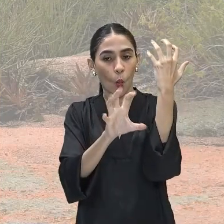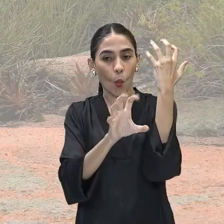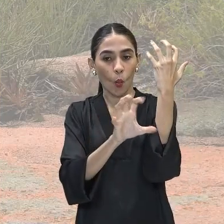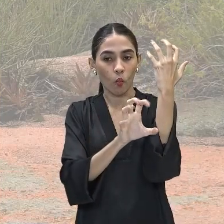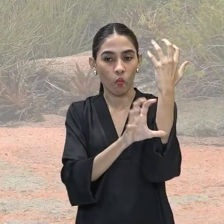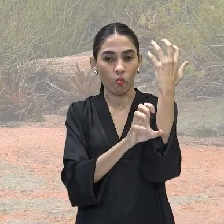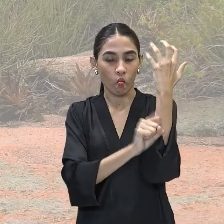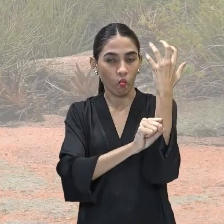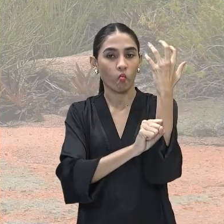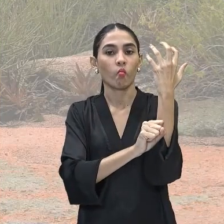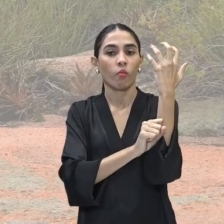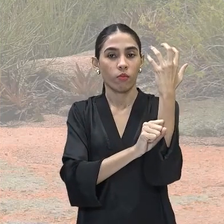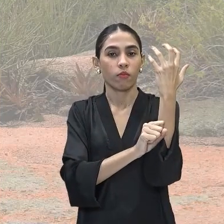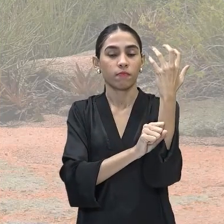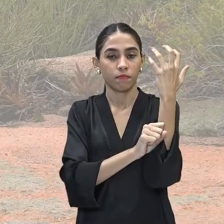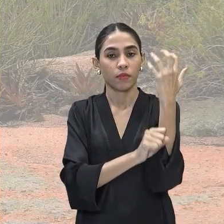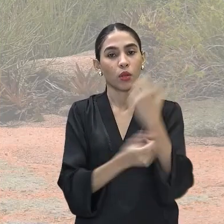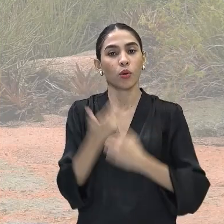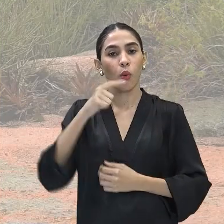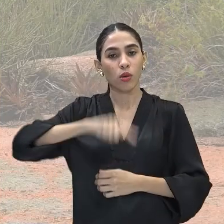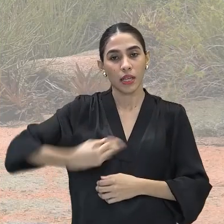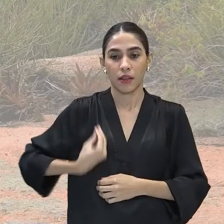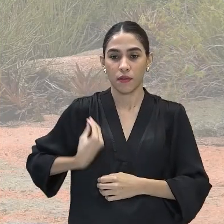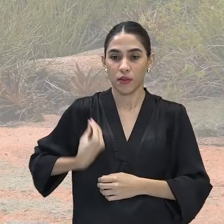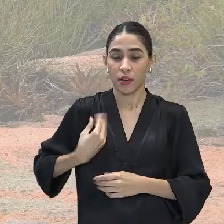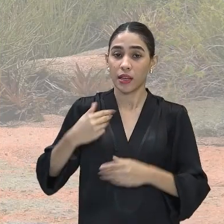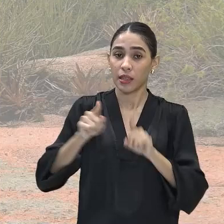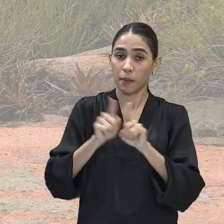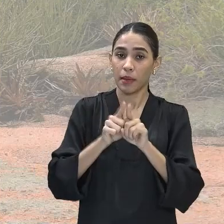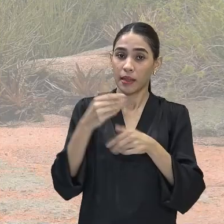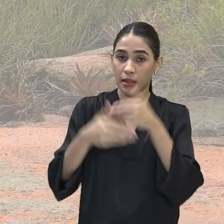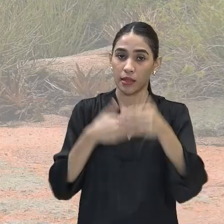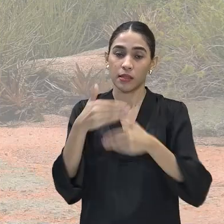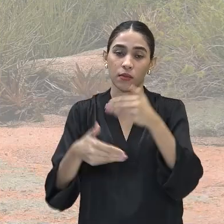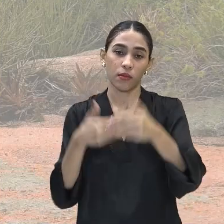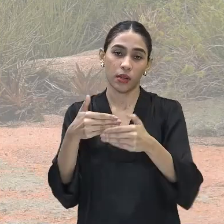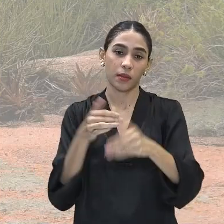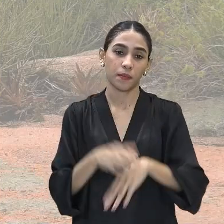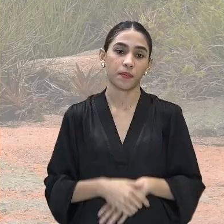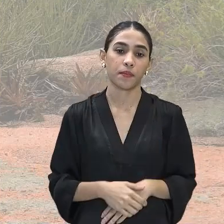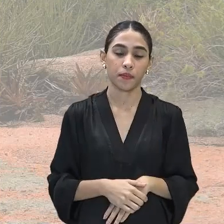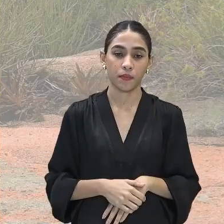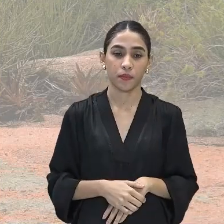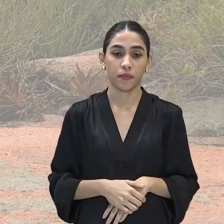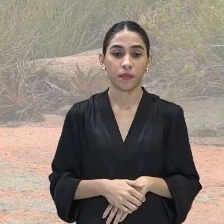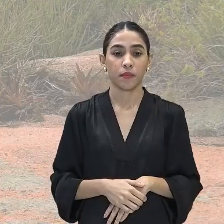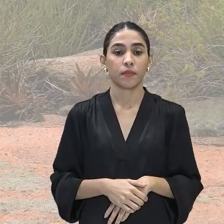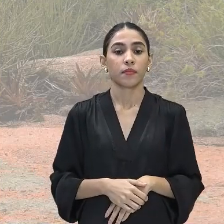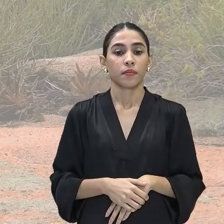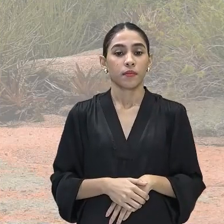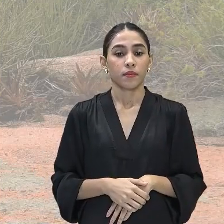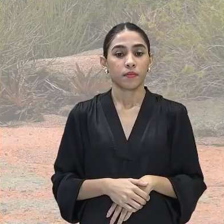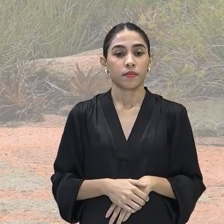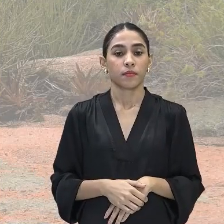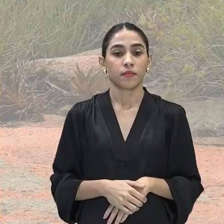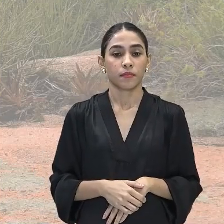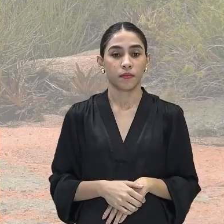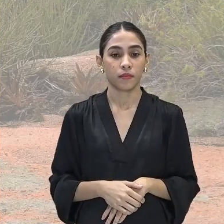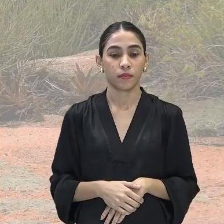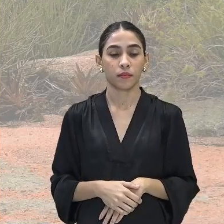em áreas secas e com pouca chuva. Além dessa vegetação característica, né, dos cactos, que tem